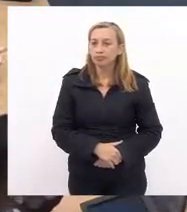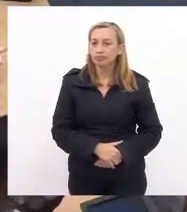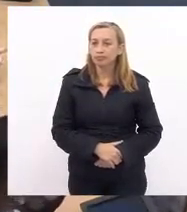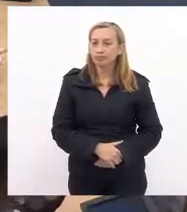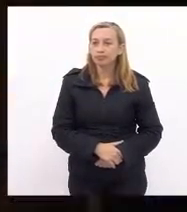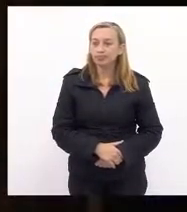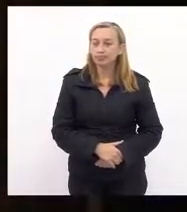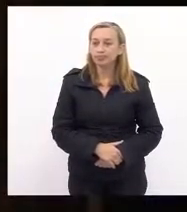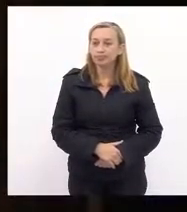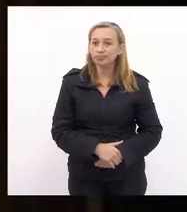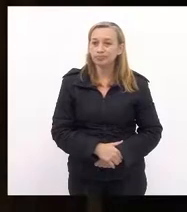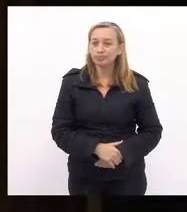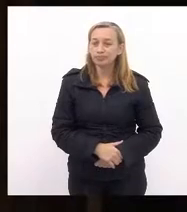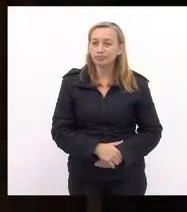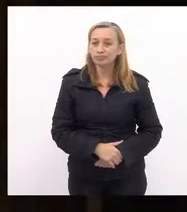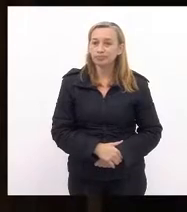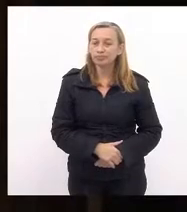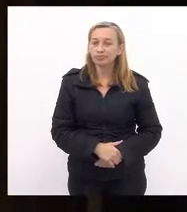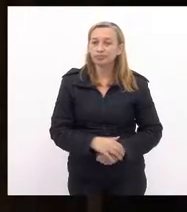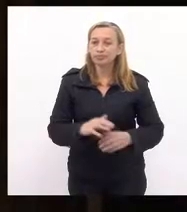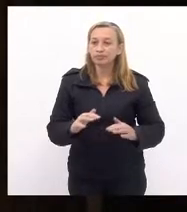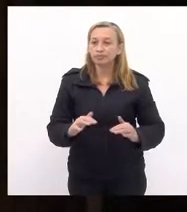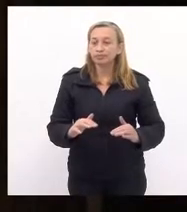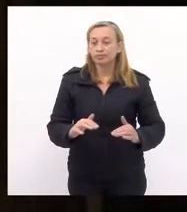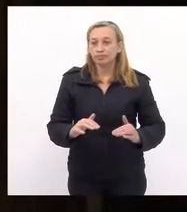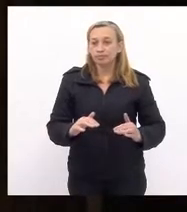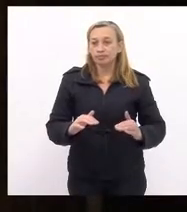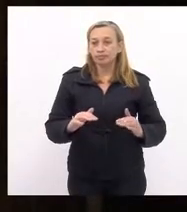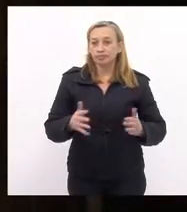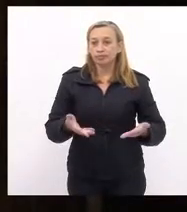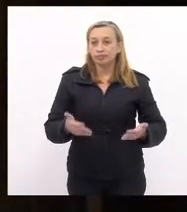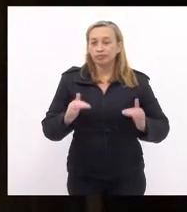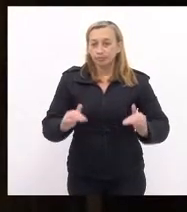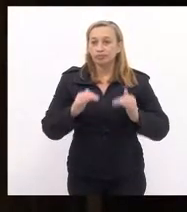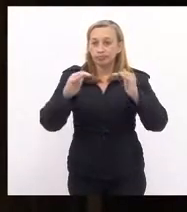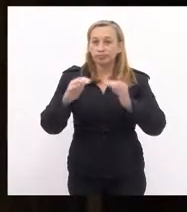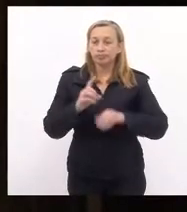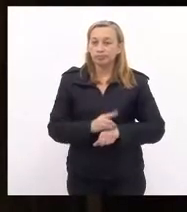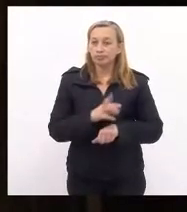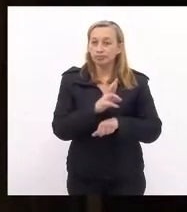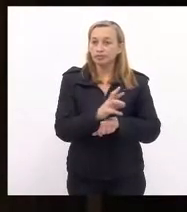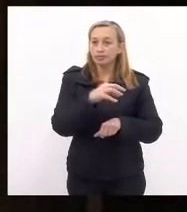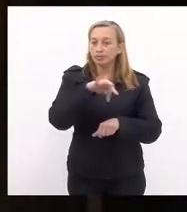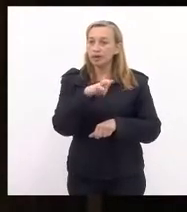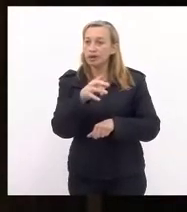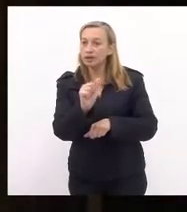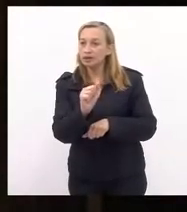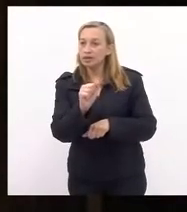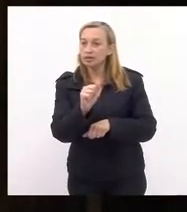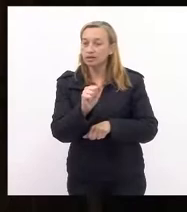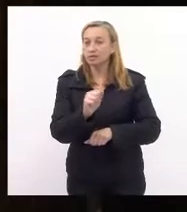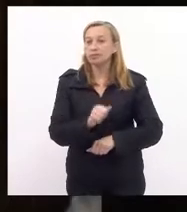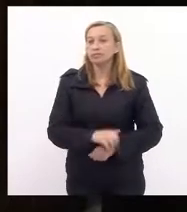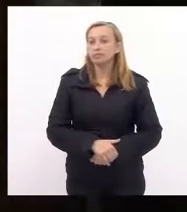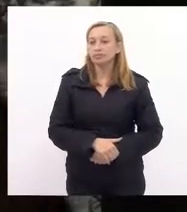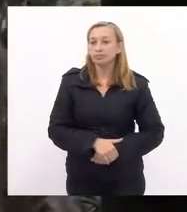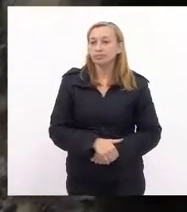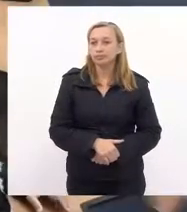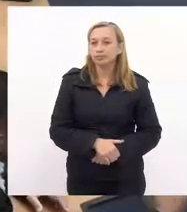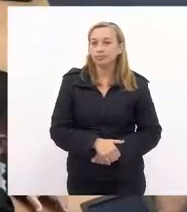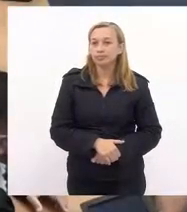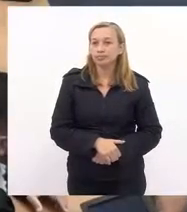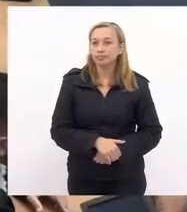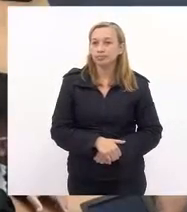Tenho a honra de chamar a excelentíssima doutora Maria Georgina Balbino.